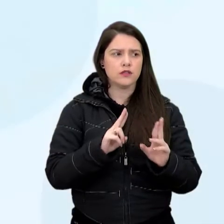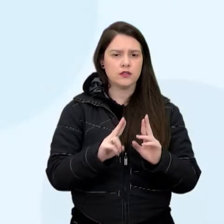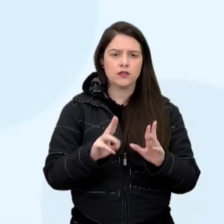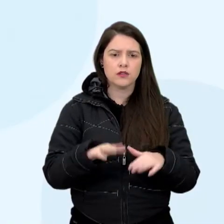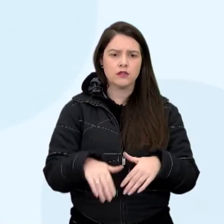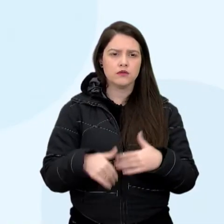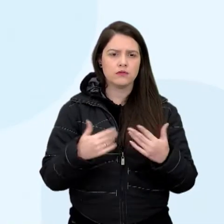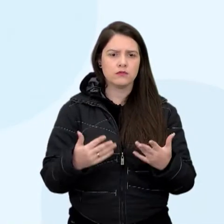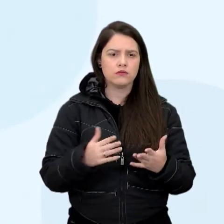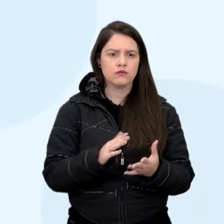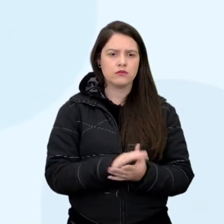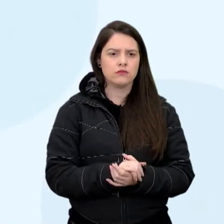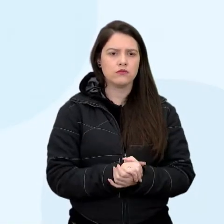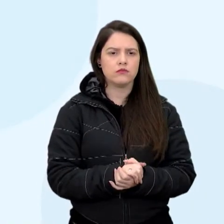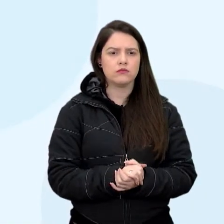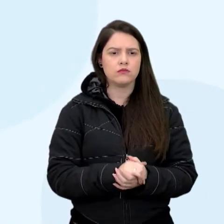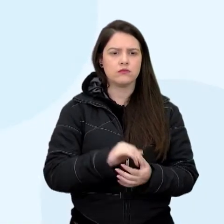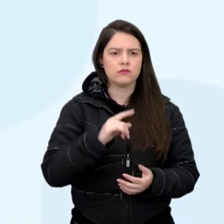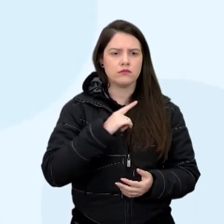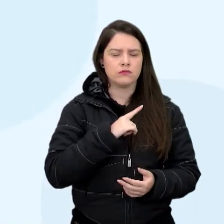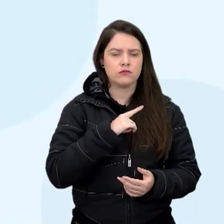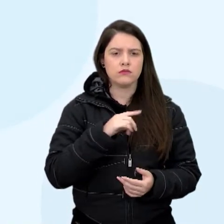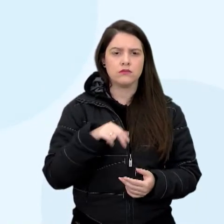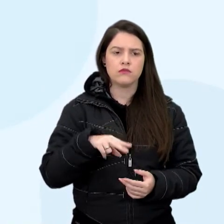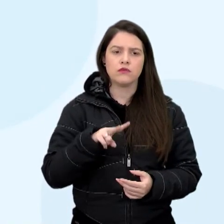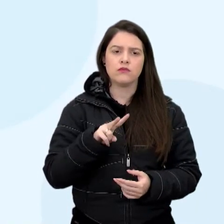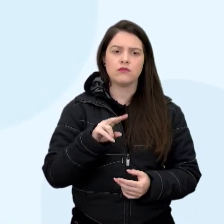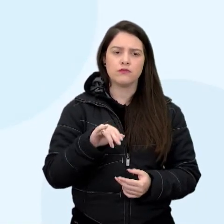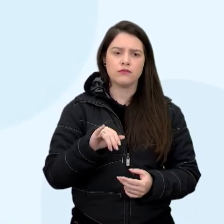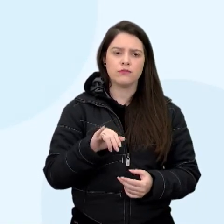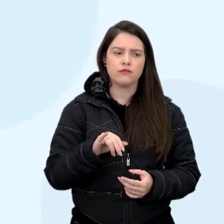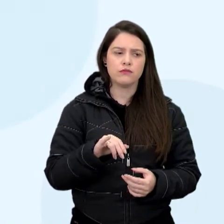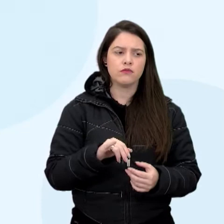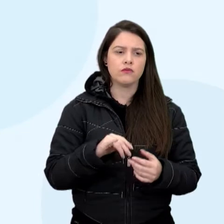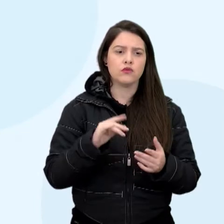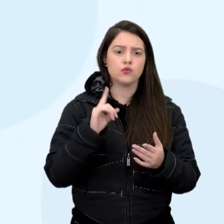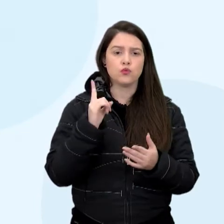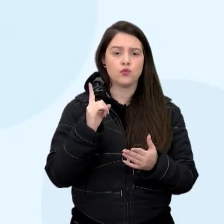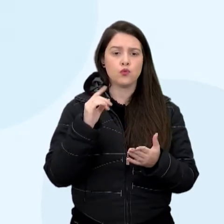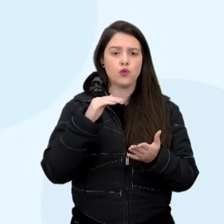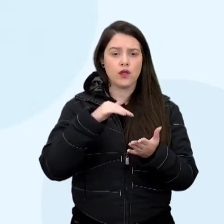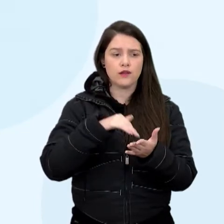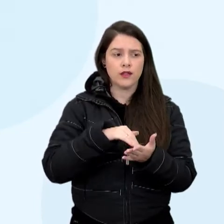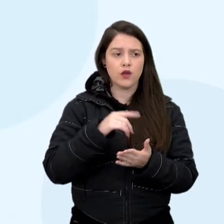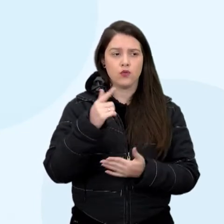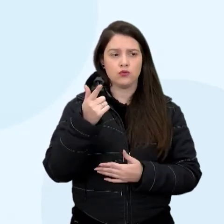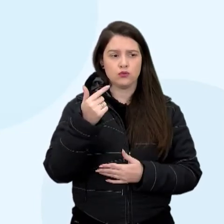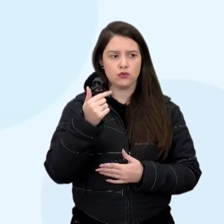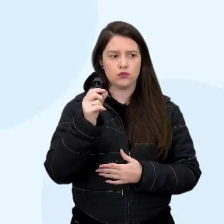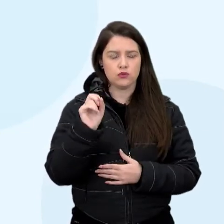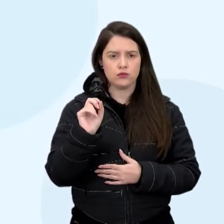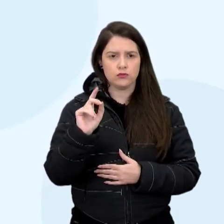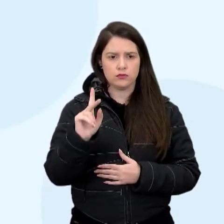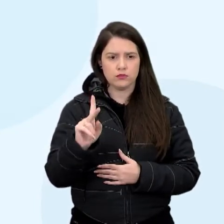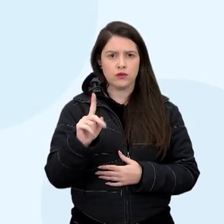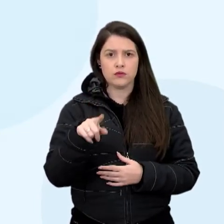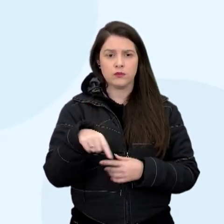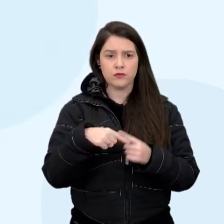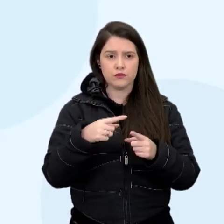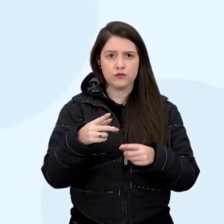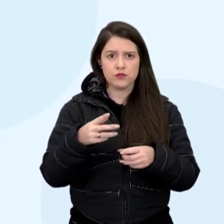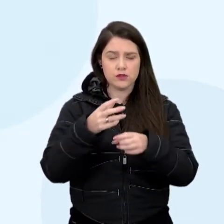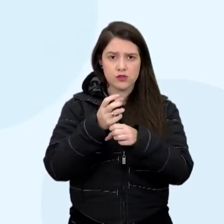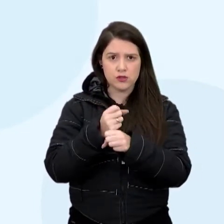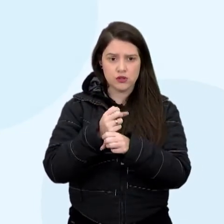né, que são esses termos, tá ok? Variando de quem? Do 1 até o 11, beleza? E aí, quando você soma